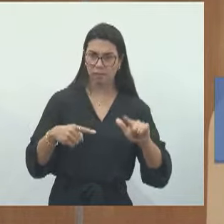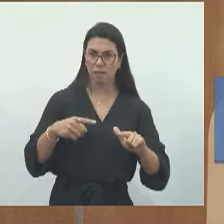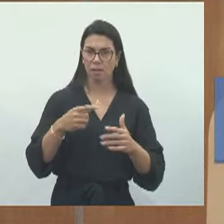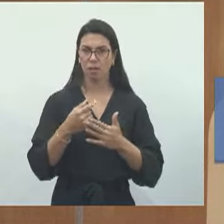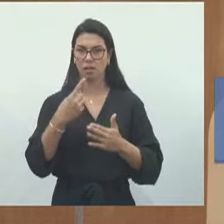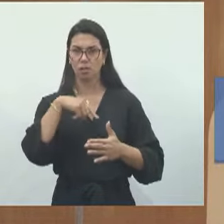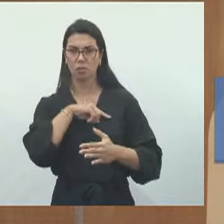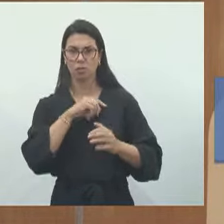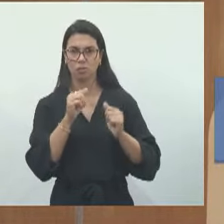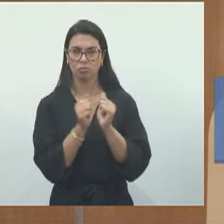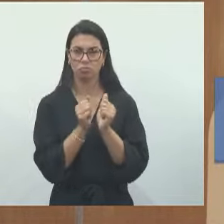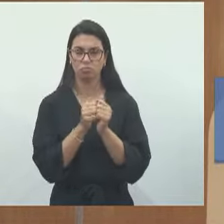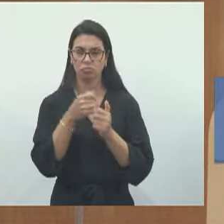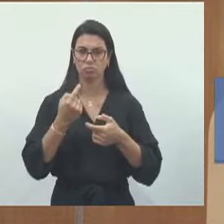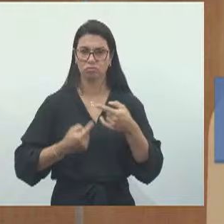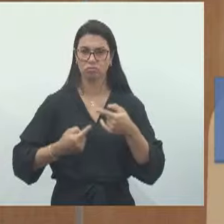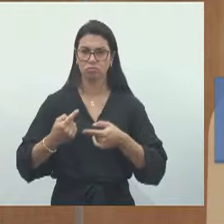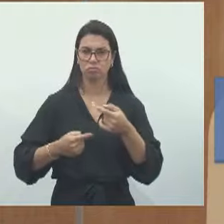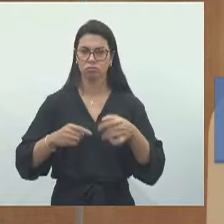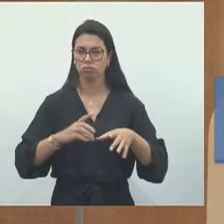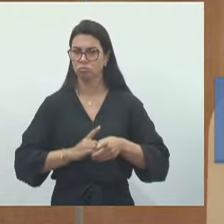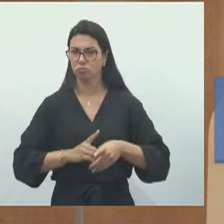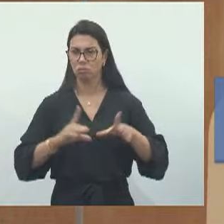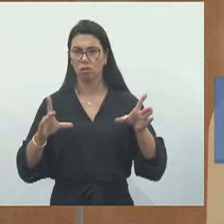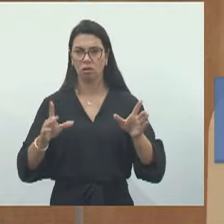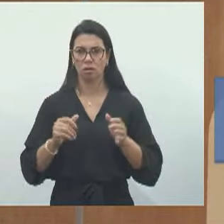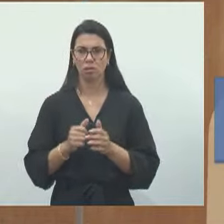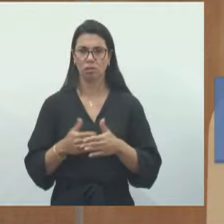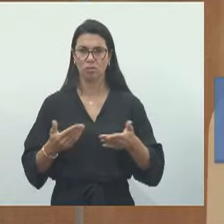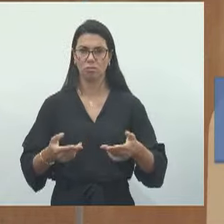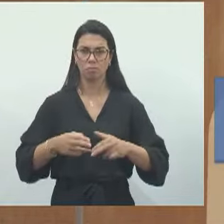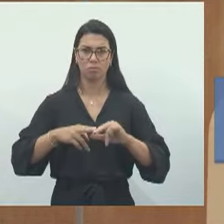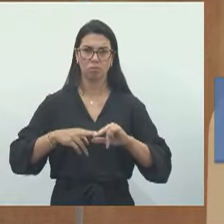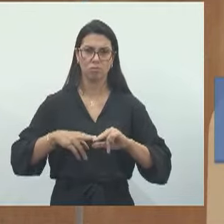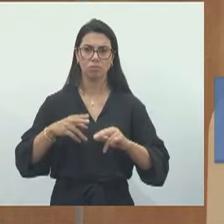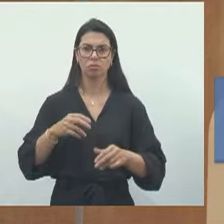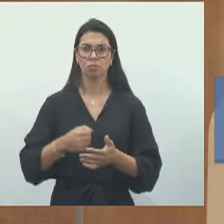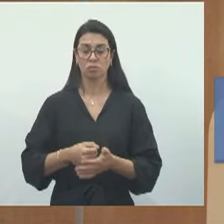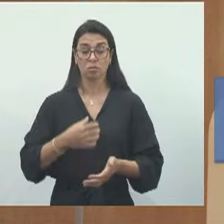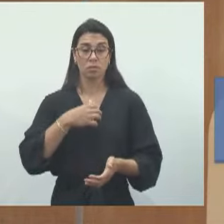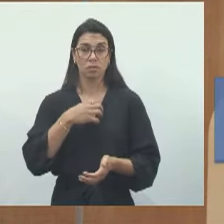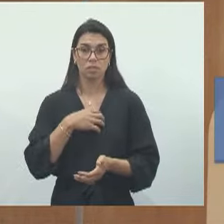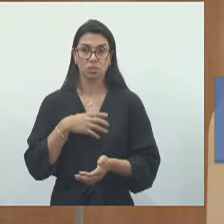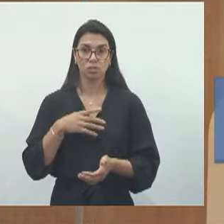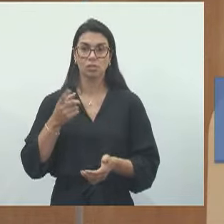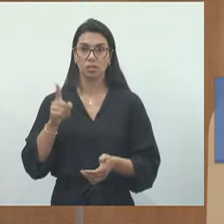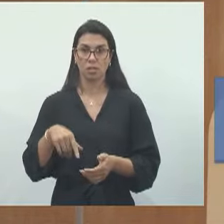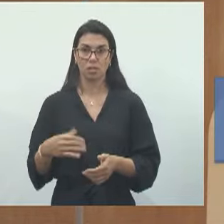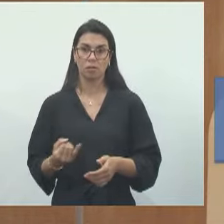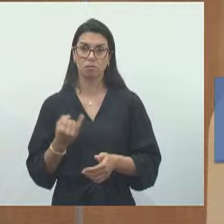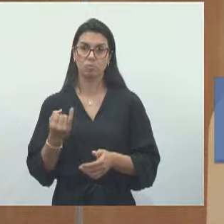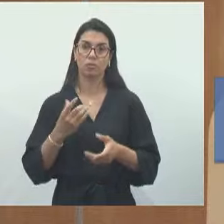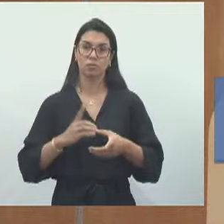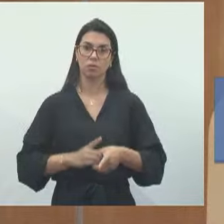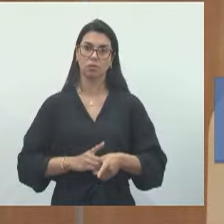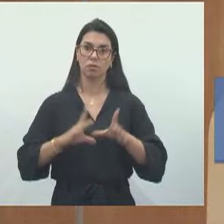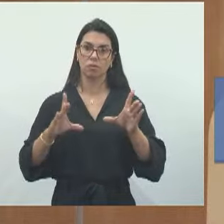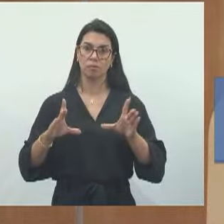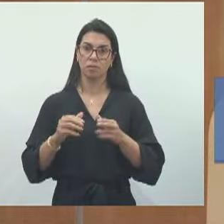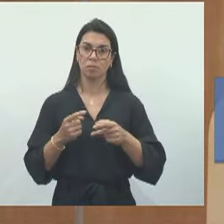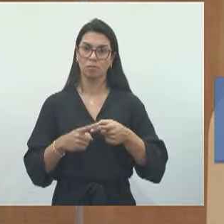suas ideias, aonde você discute, aonde você acha o que, que tem que ser feito, e é nesse sentido que é importante a democracia,